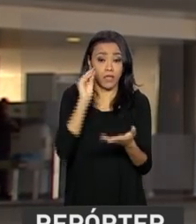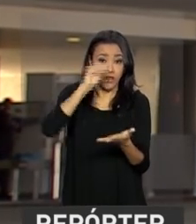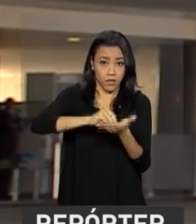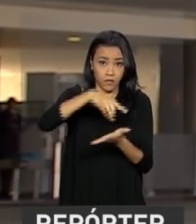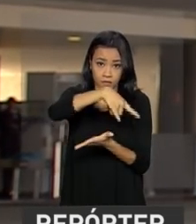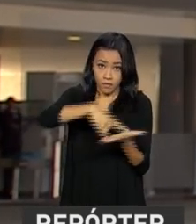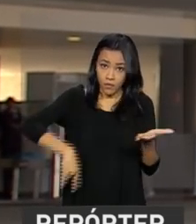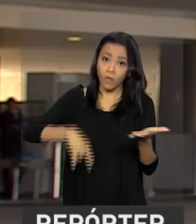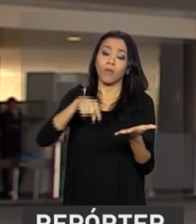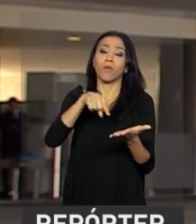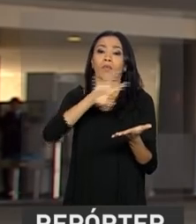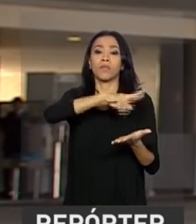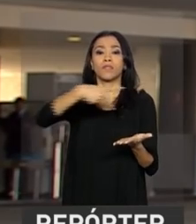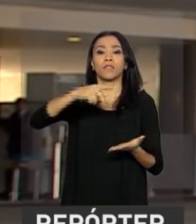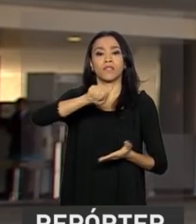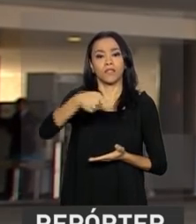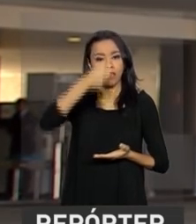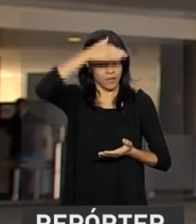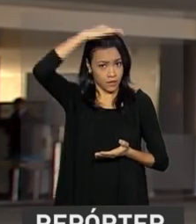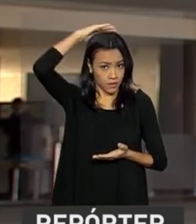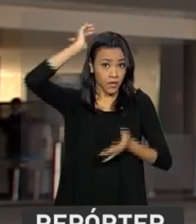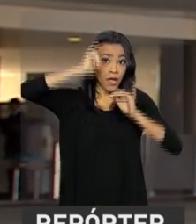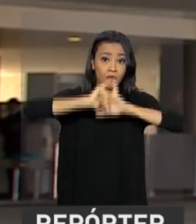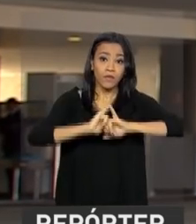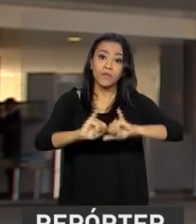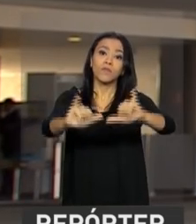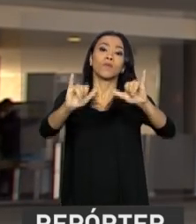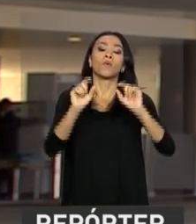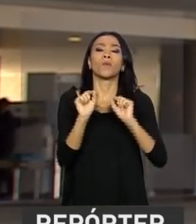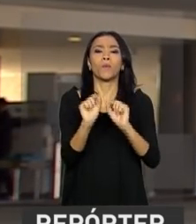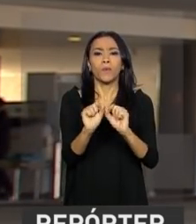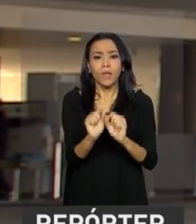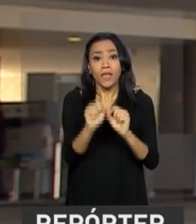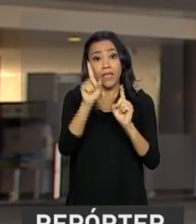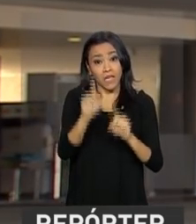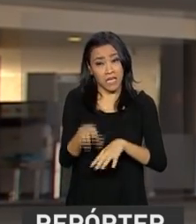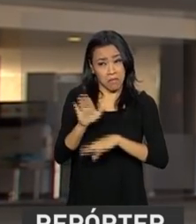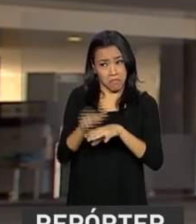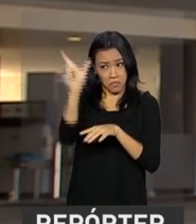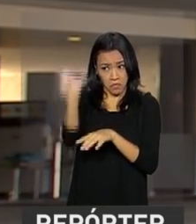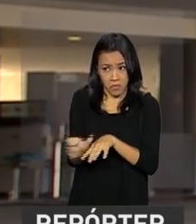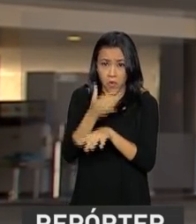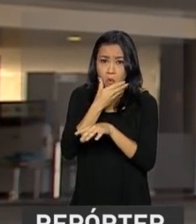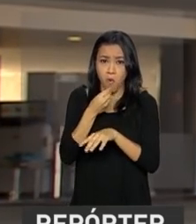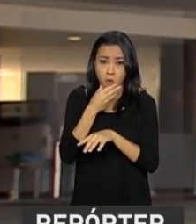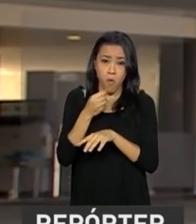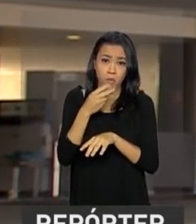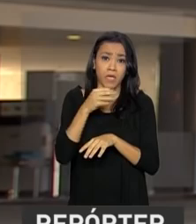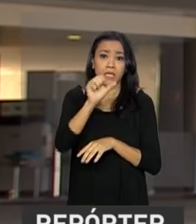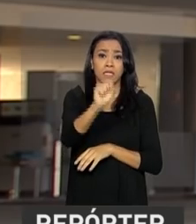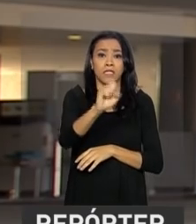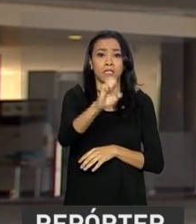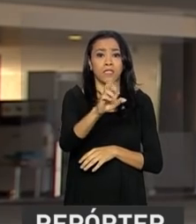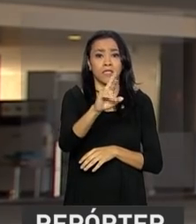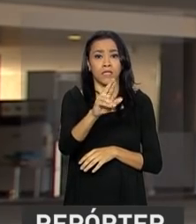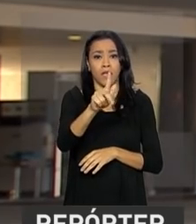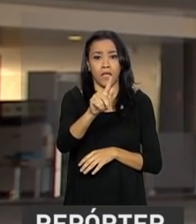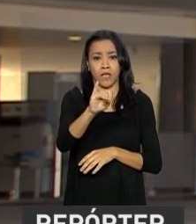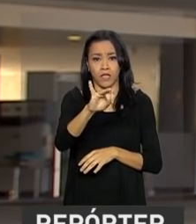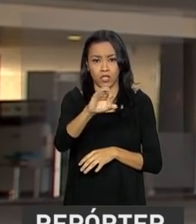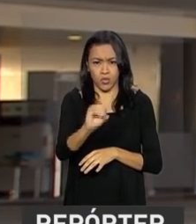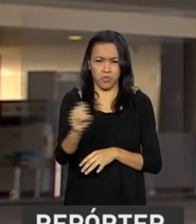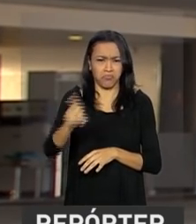o presidente em exercício Michel Temer afirma que a versão de Sérgio Machado é absolutamente fantasiosa e que mantinha